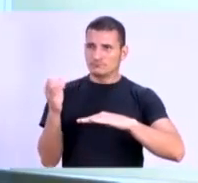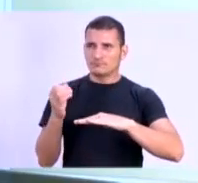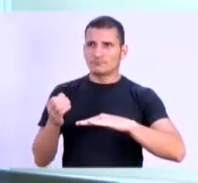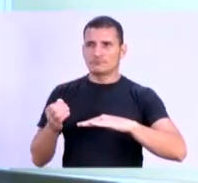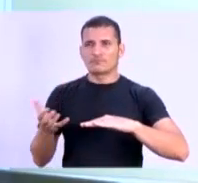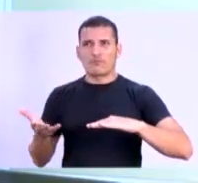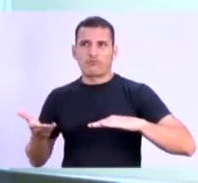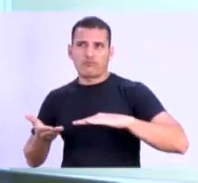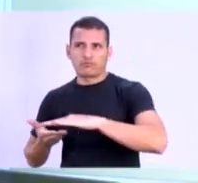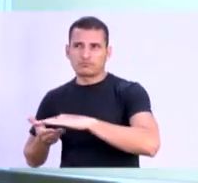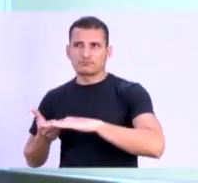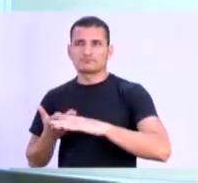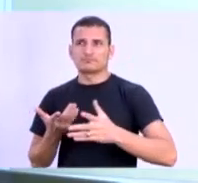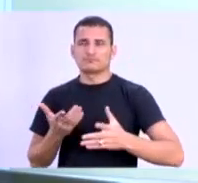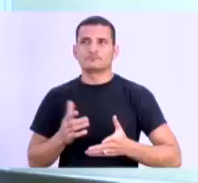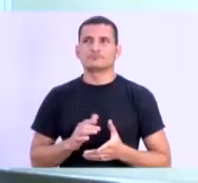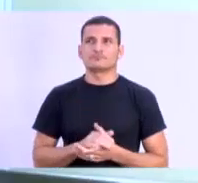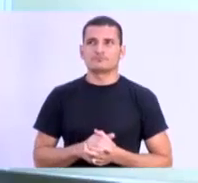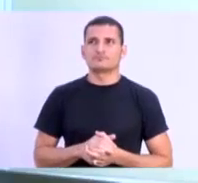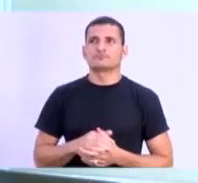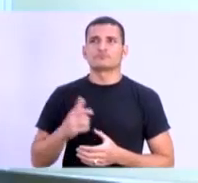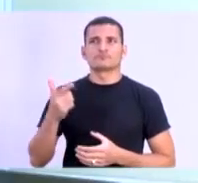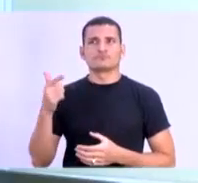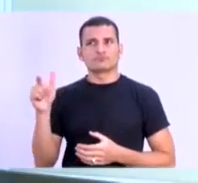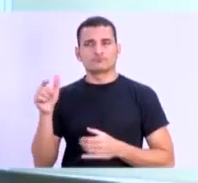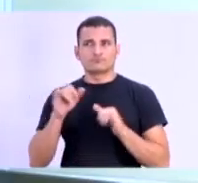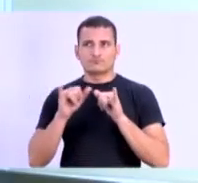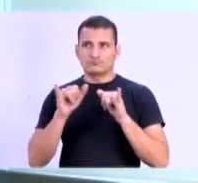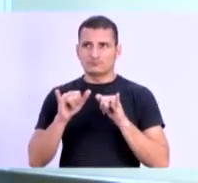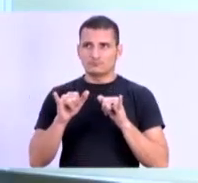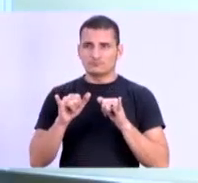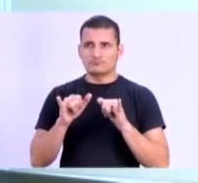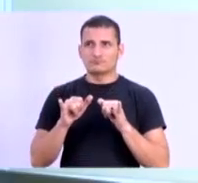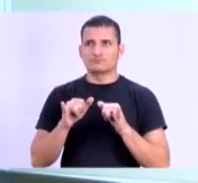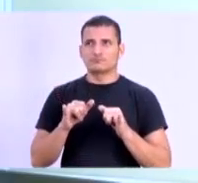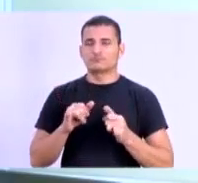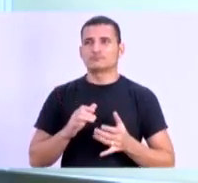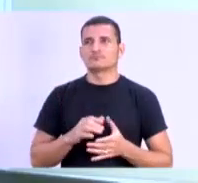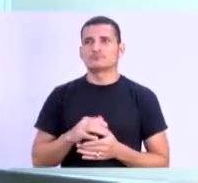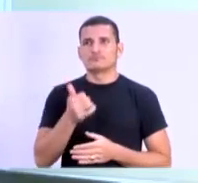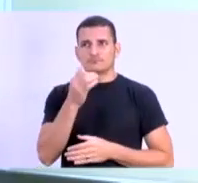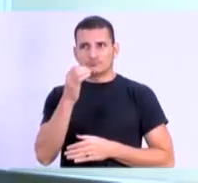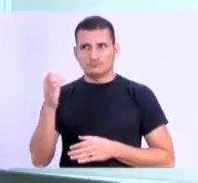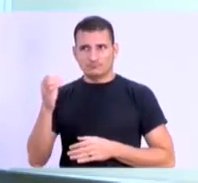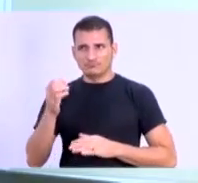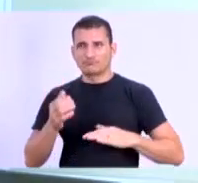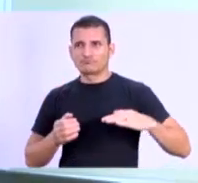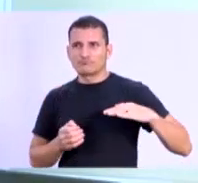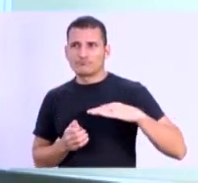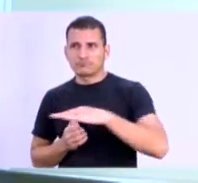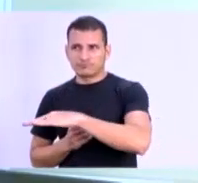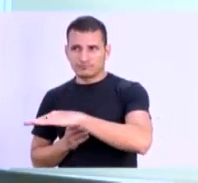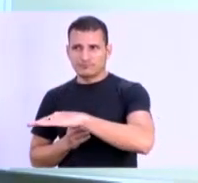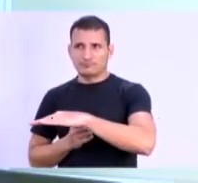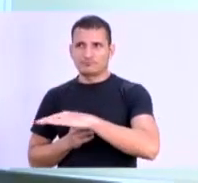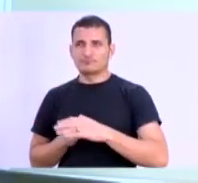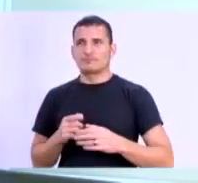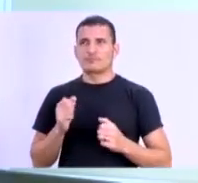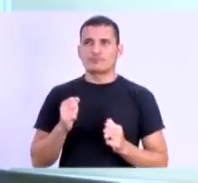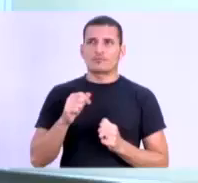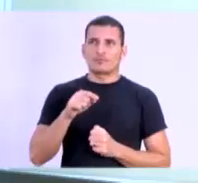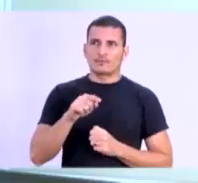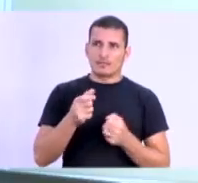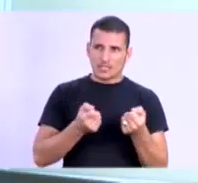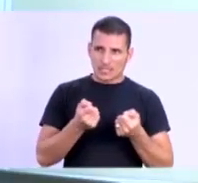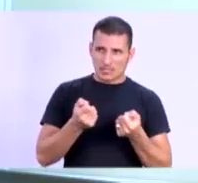é andar mais, é correr. Então ele vai andar já com uma outra informação. Ele vai andar a 100 km por hora. Eu posso mandar carro ande a 100